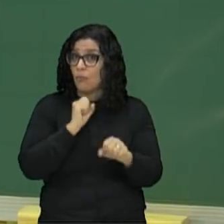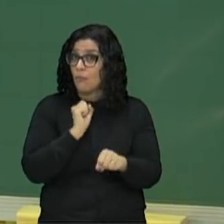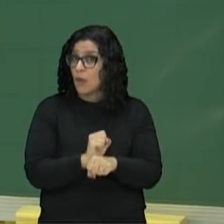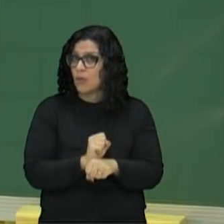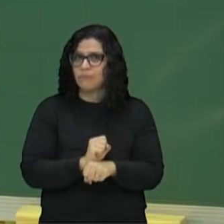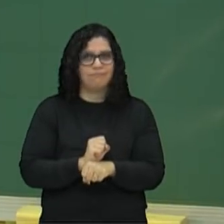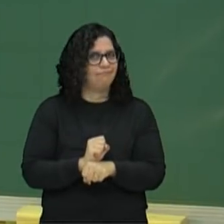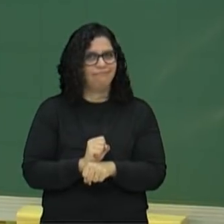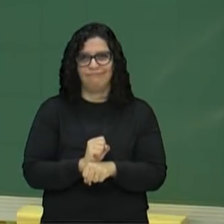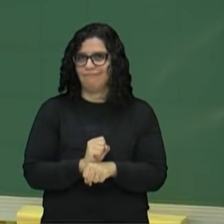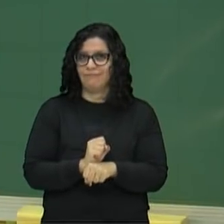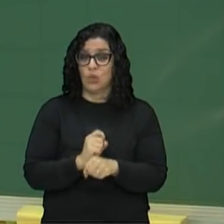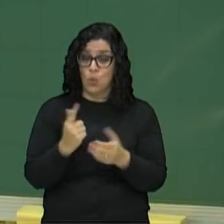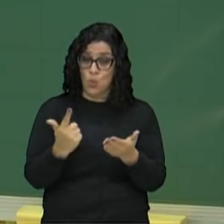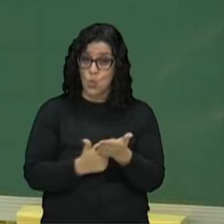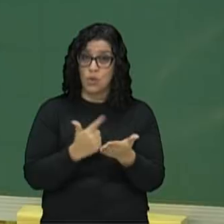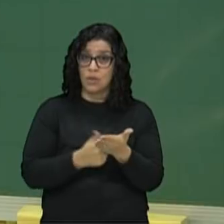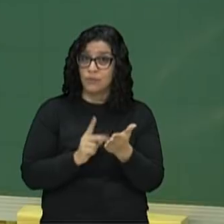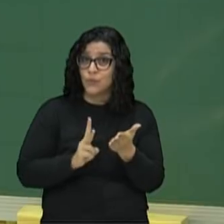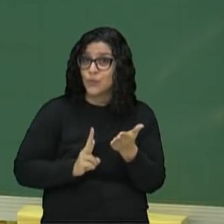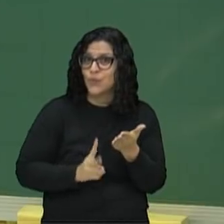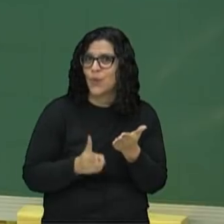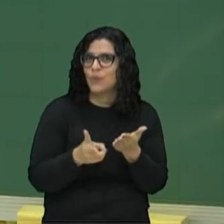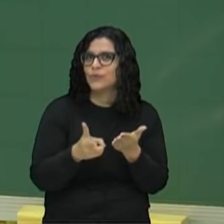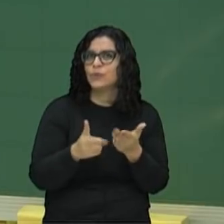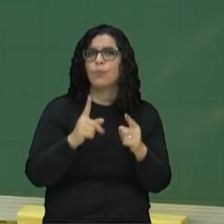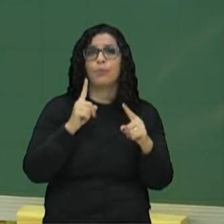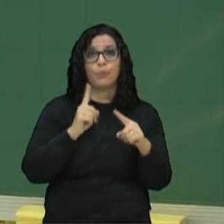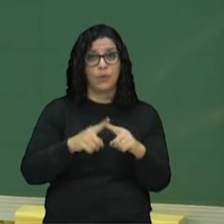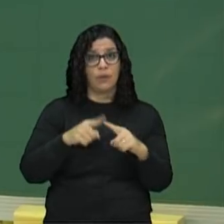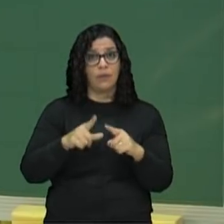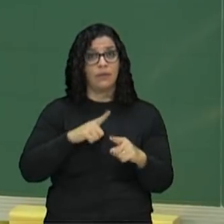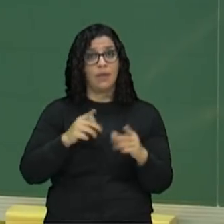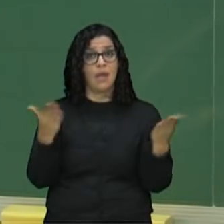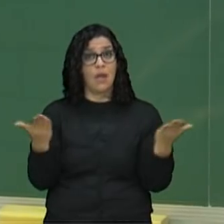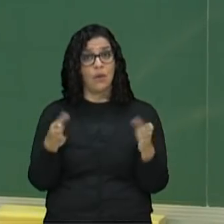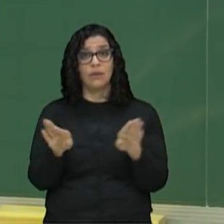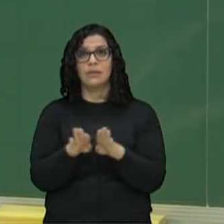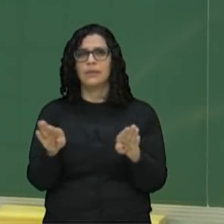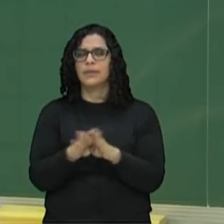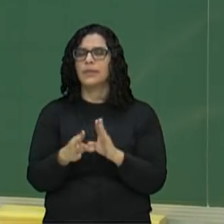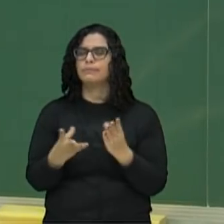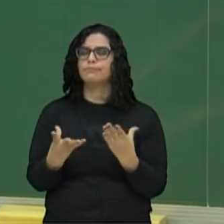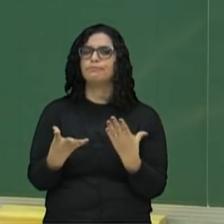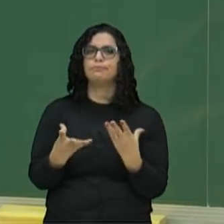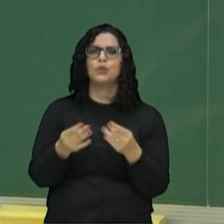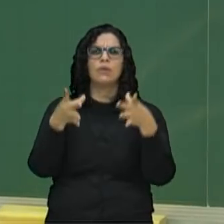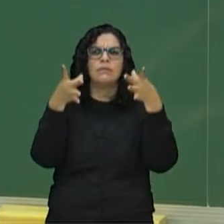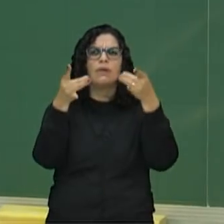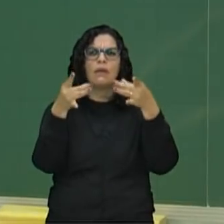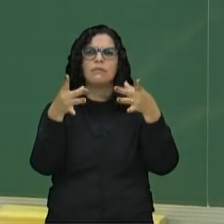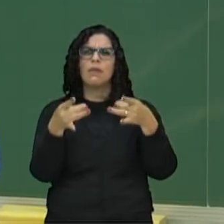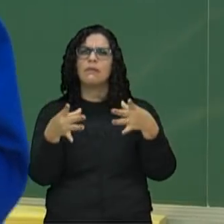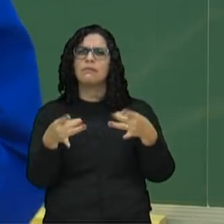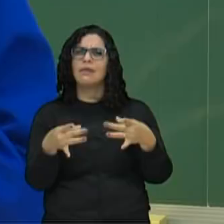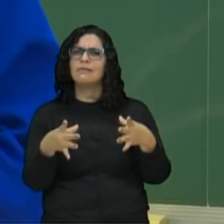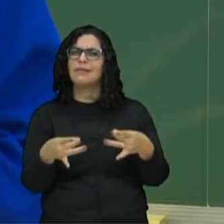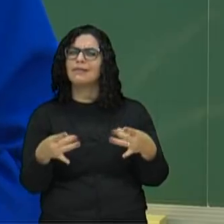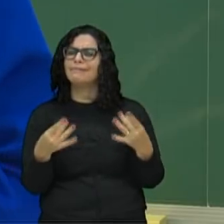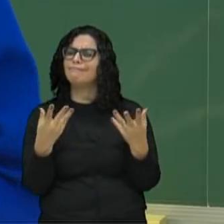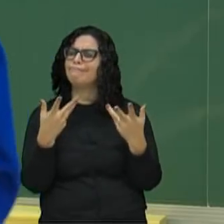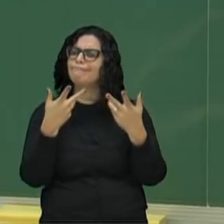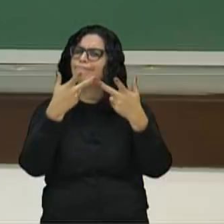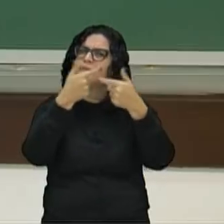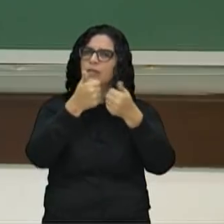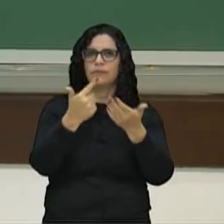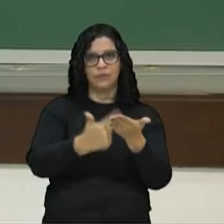O livro não para por aqui. Por quê? Porque nós temos muitos detalhes ricos